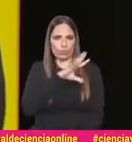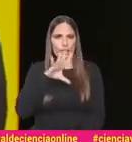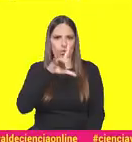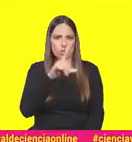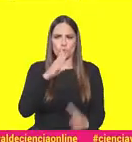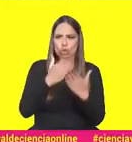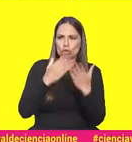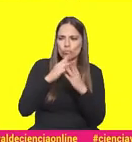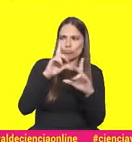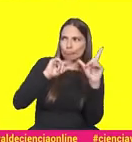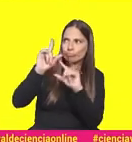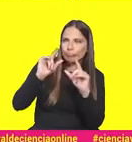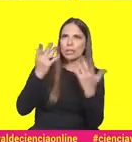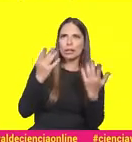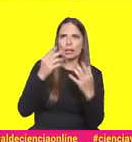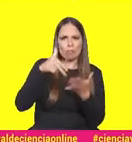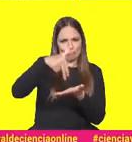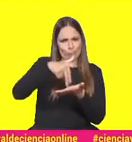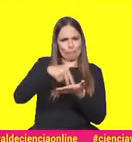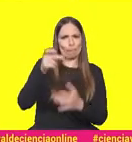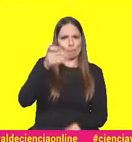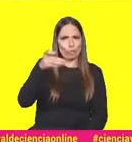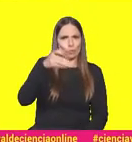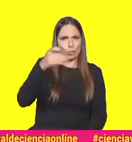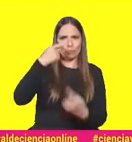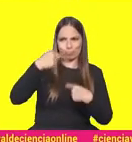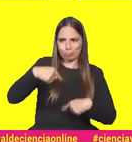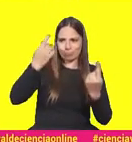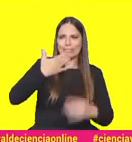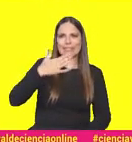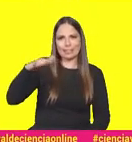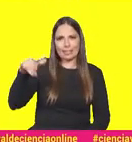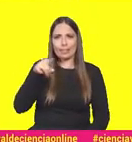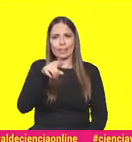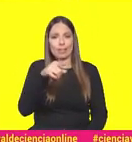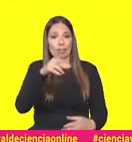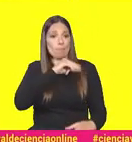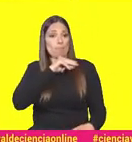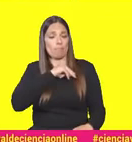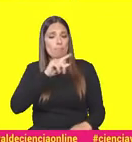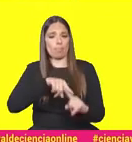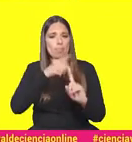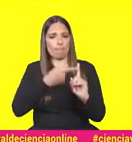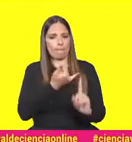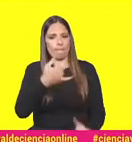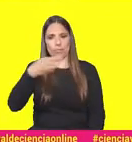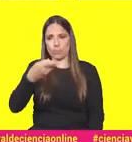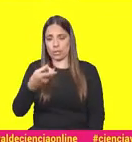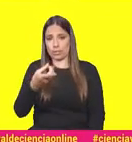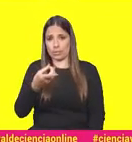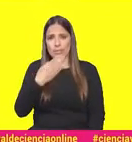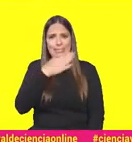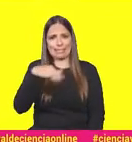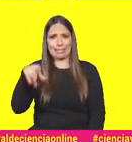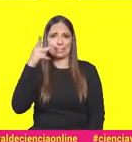uma presença regular em sessões de divulgação científica. E foi distinguido em 2019 com o Prémio